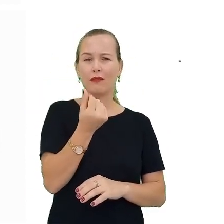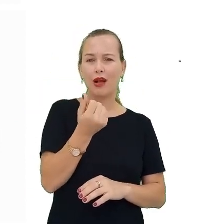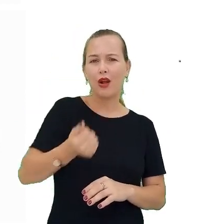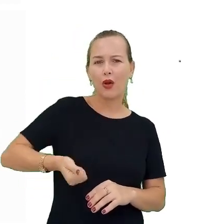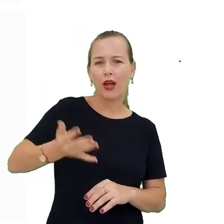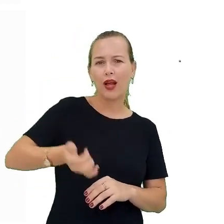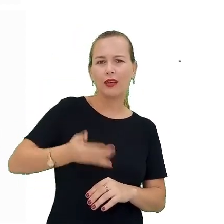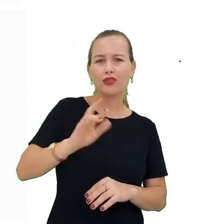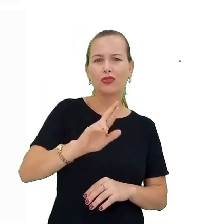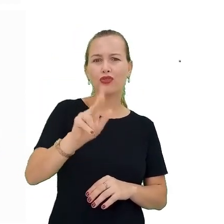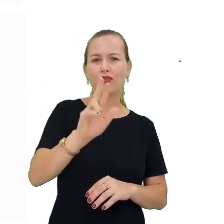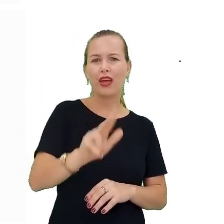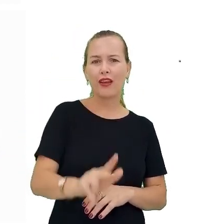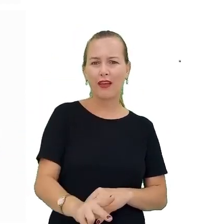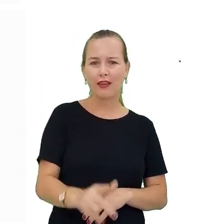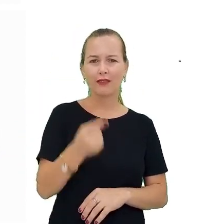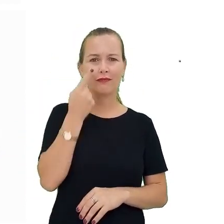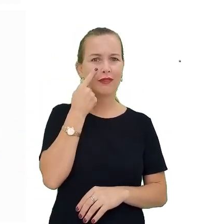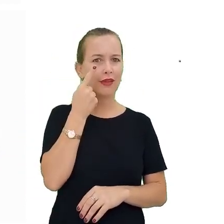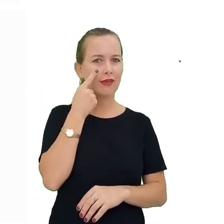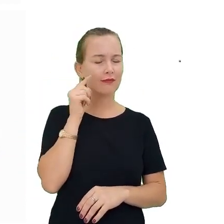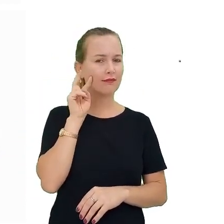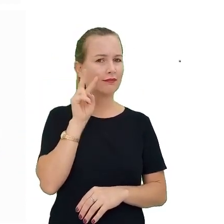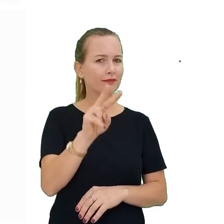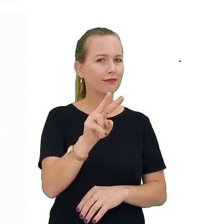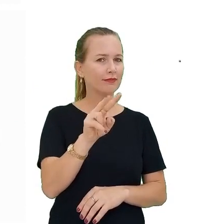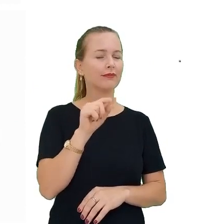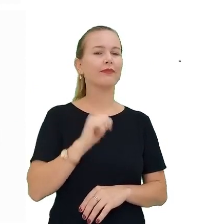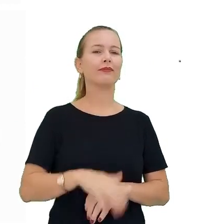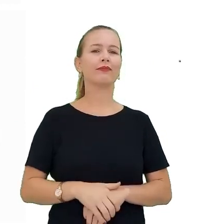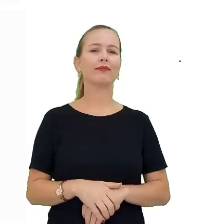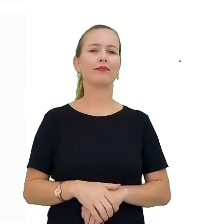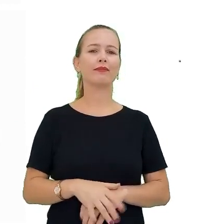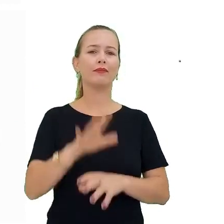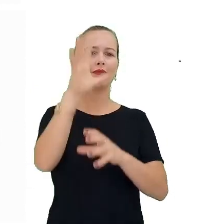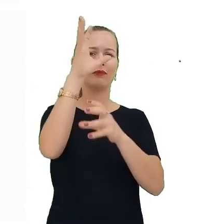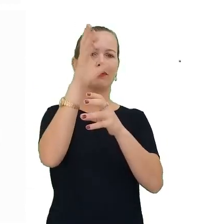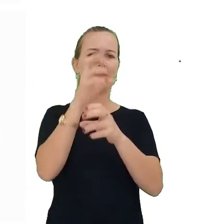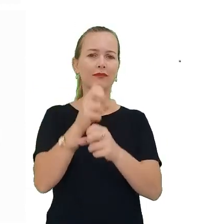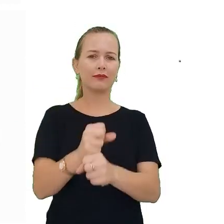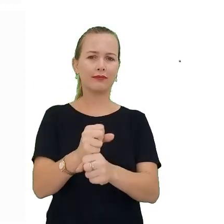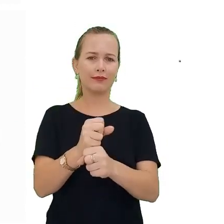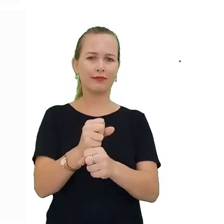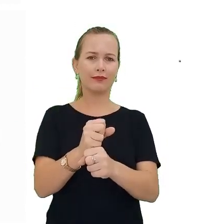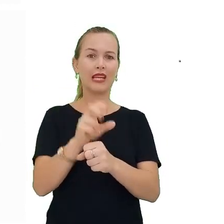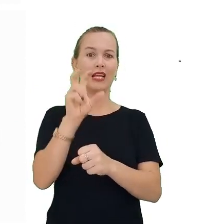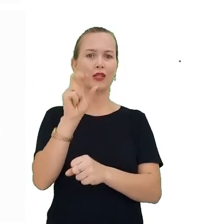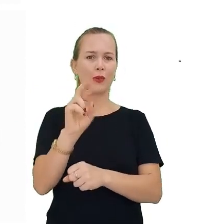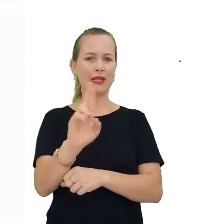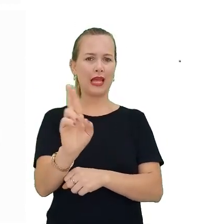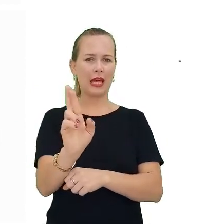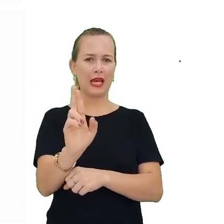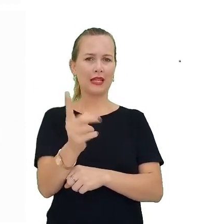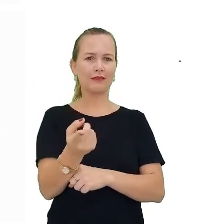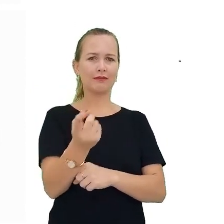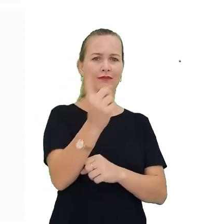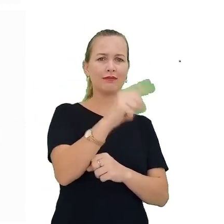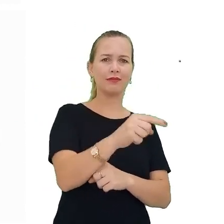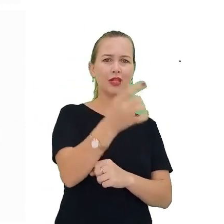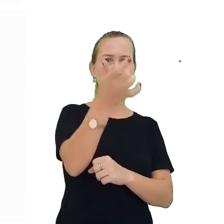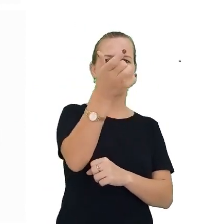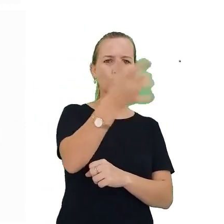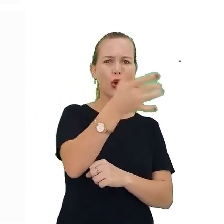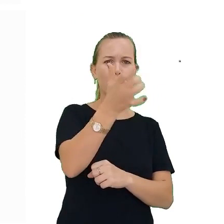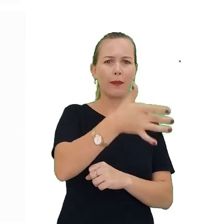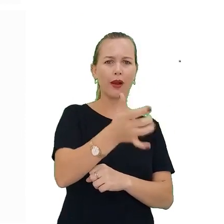outros valores de gastos. Veja bem, somando a coluna dos gastos, temos os R$ 50, mas